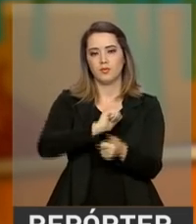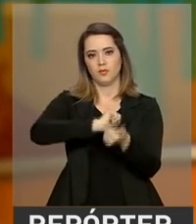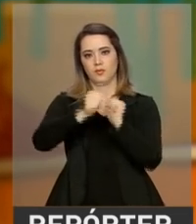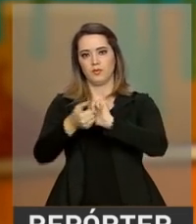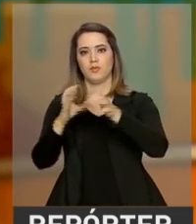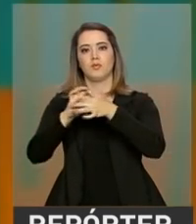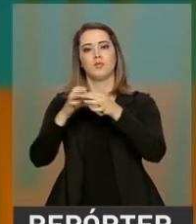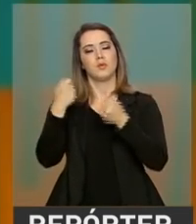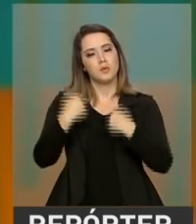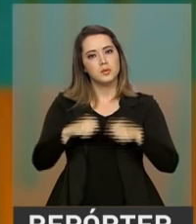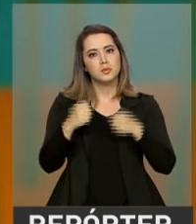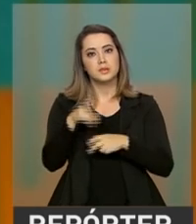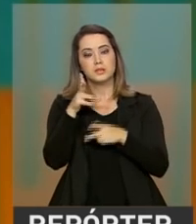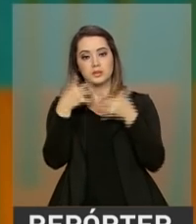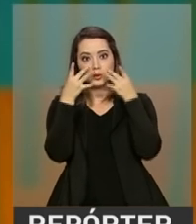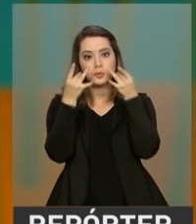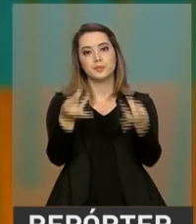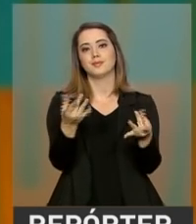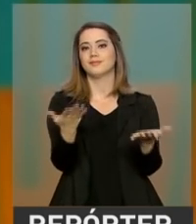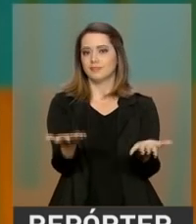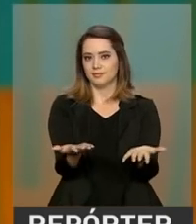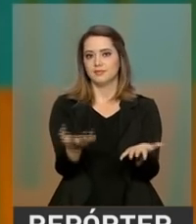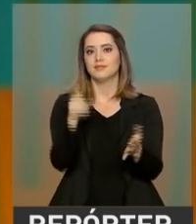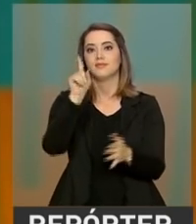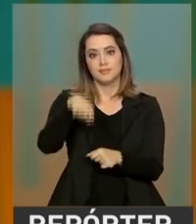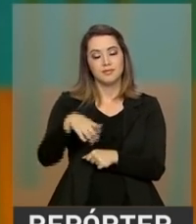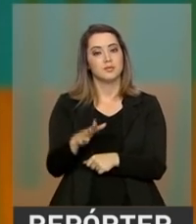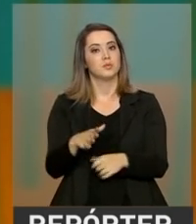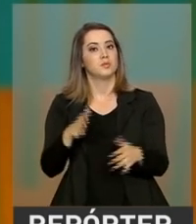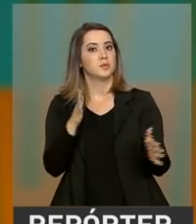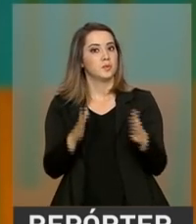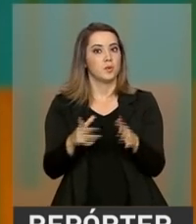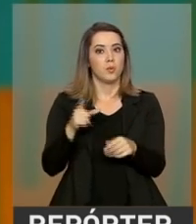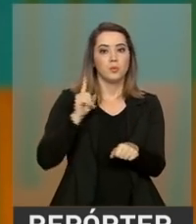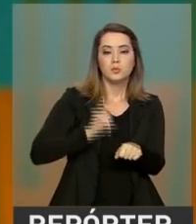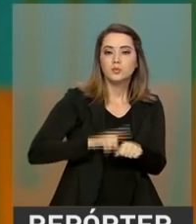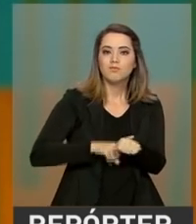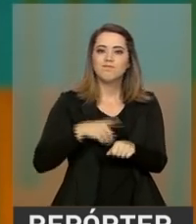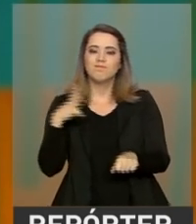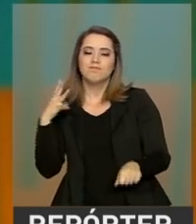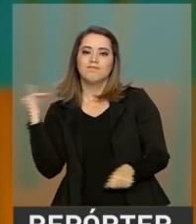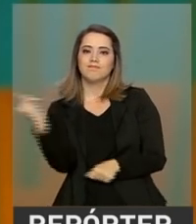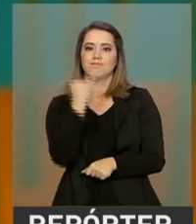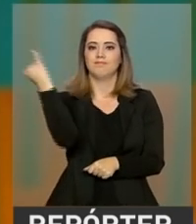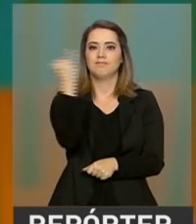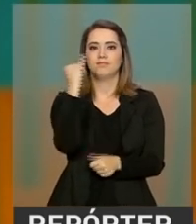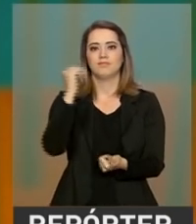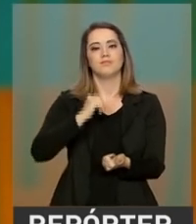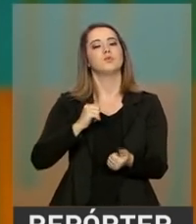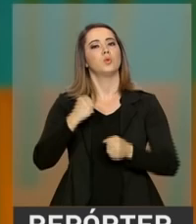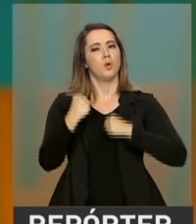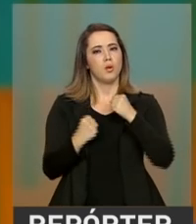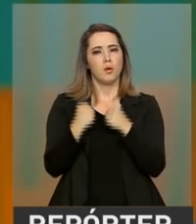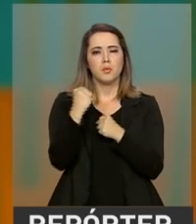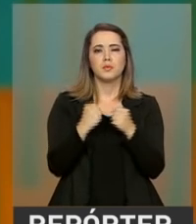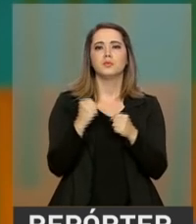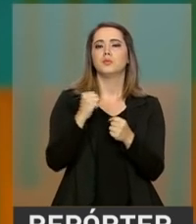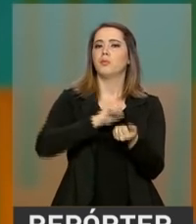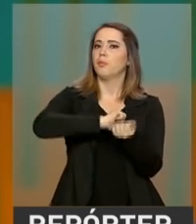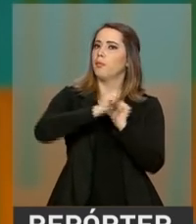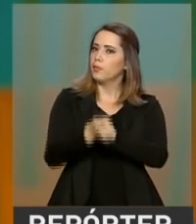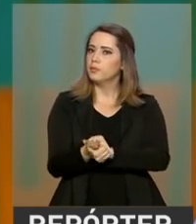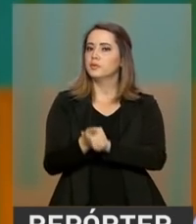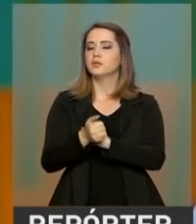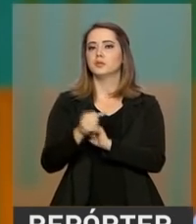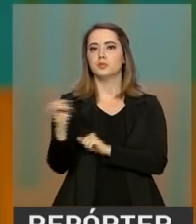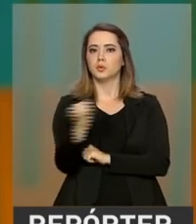a sua atenção. Mais do que isso, é uma grande oportunidade para o atletismo internacional. E é interessante como o esporte é um